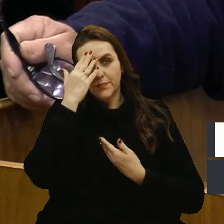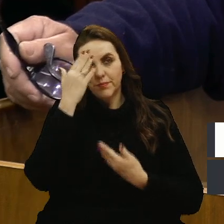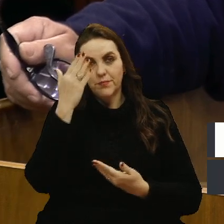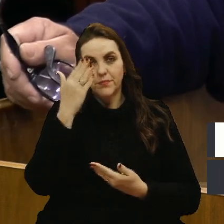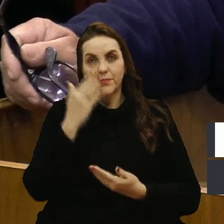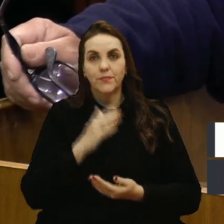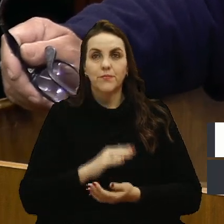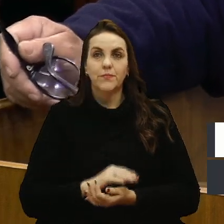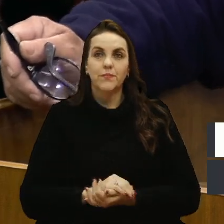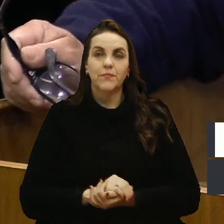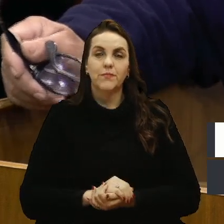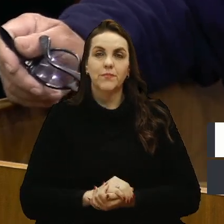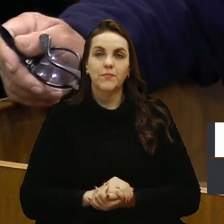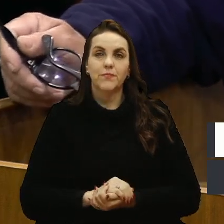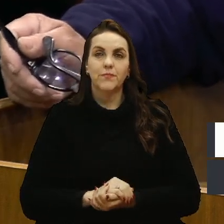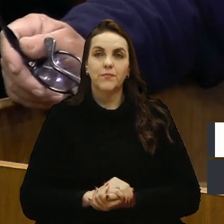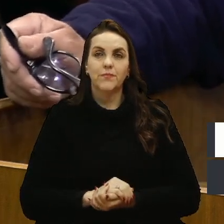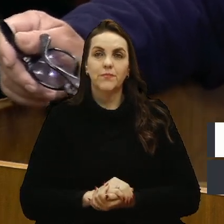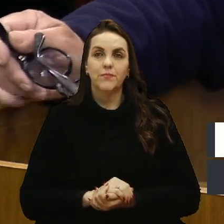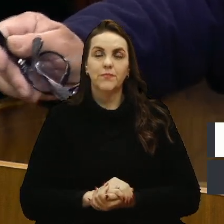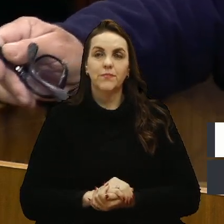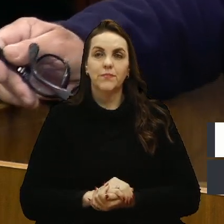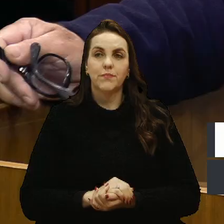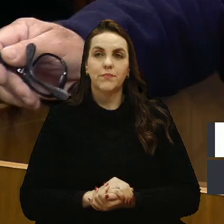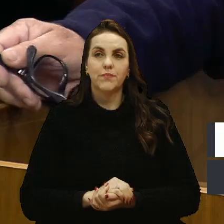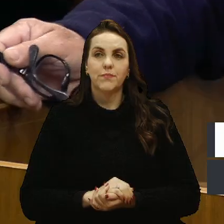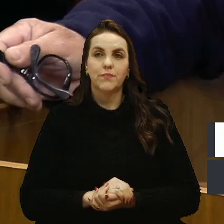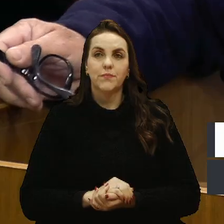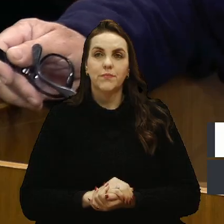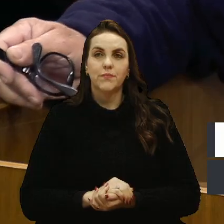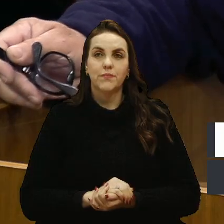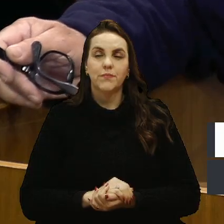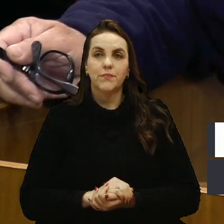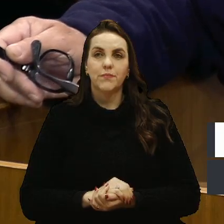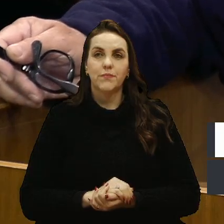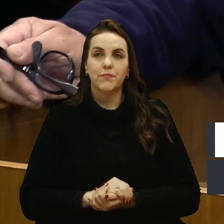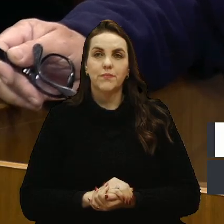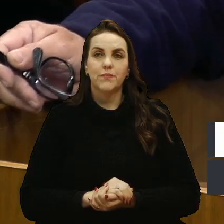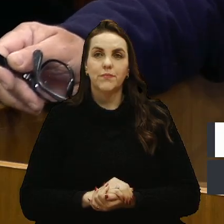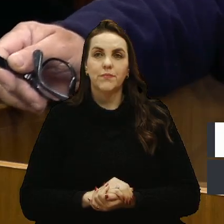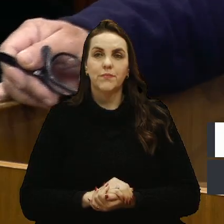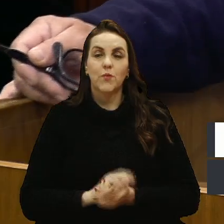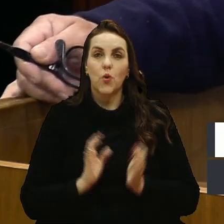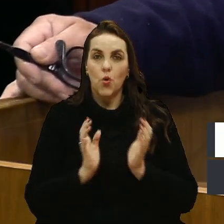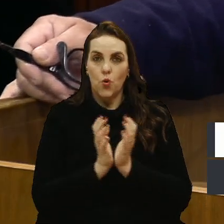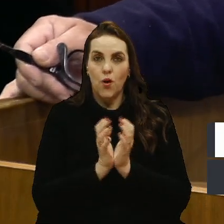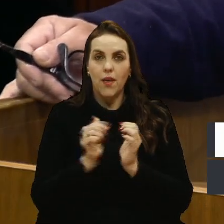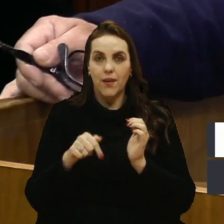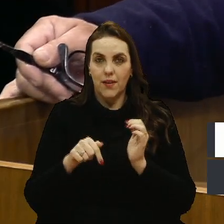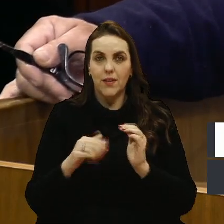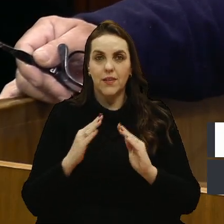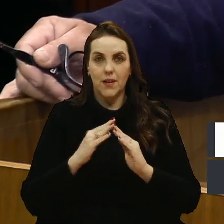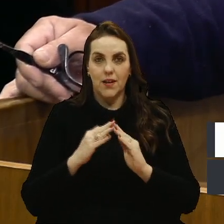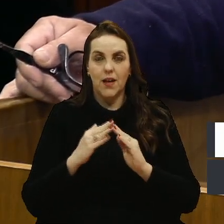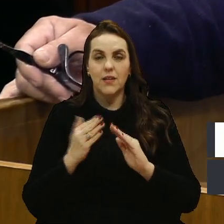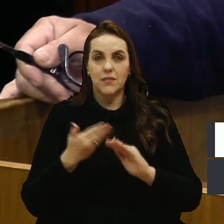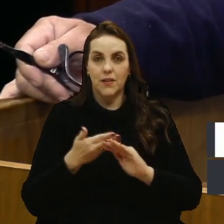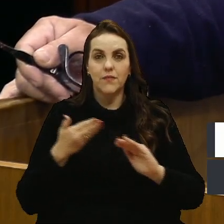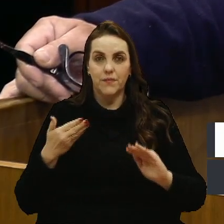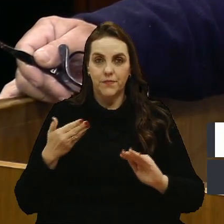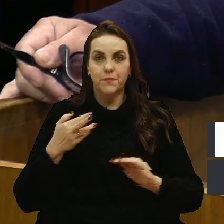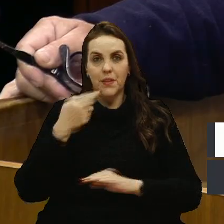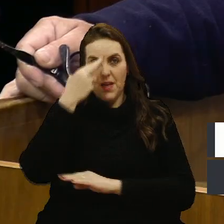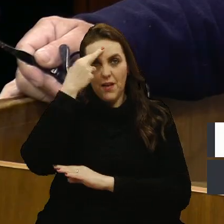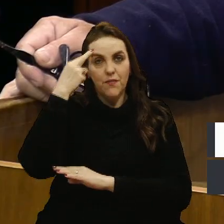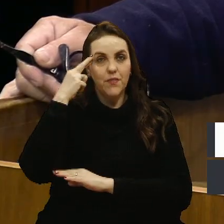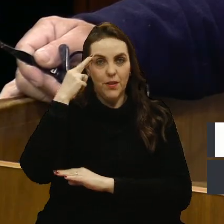agradecer a hospitalidade do nosso colega desta casa, licenciado Rafael Bueno, que